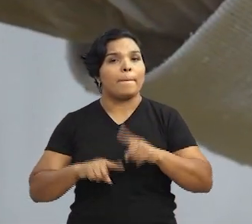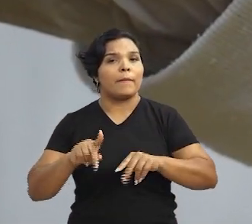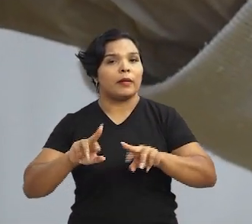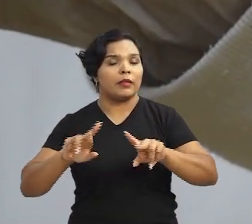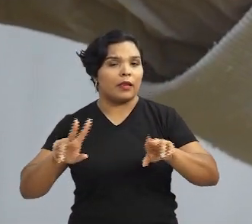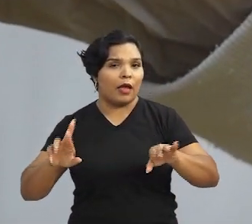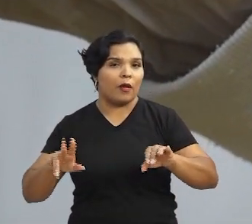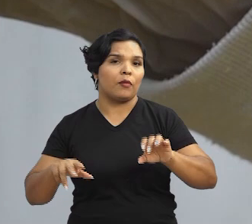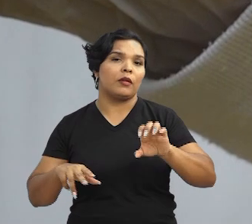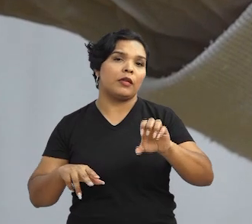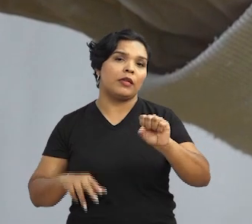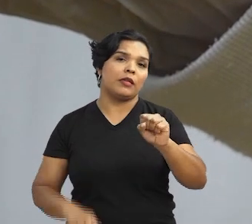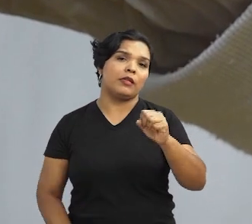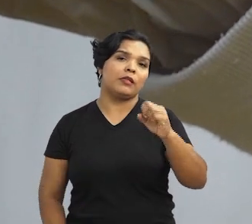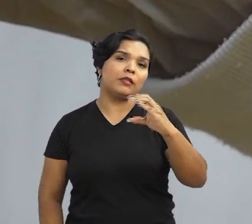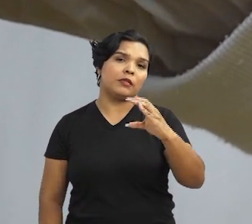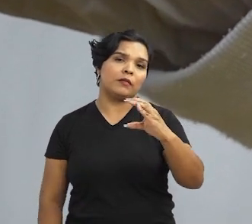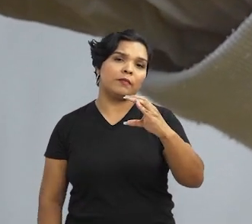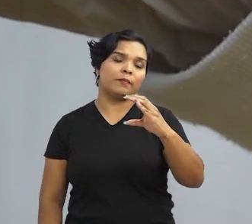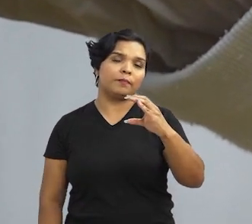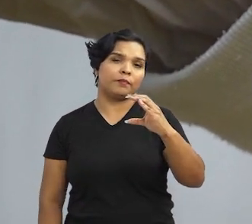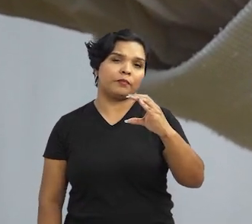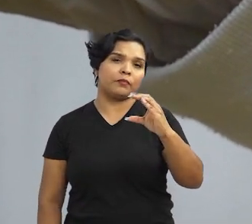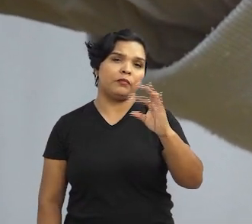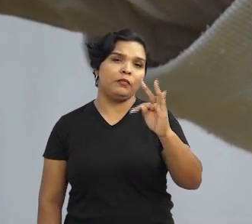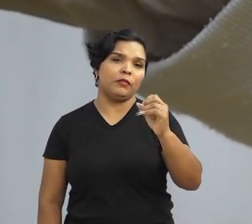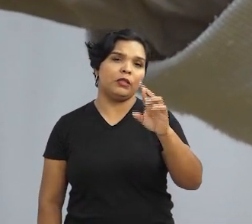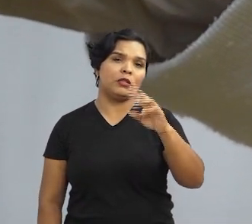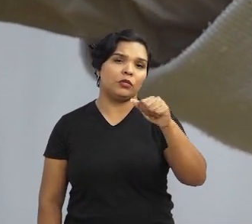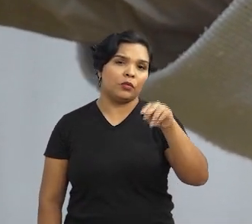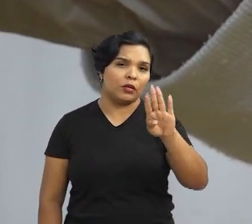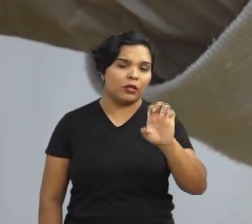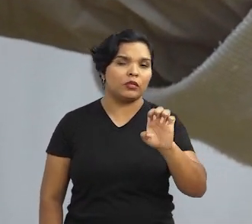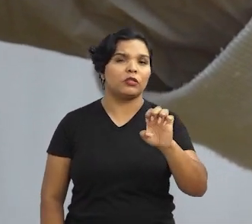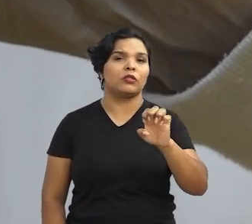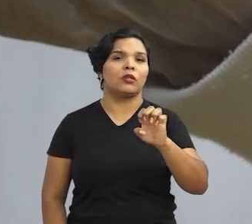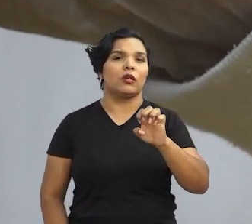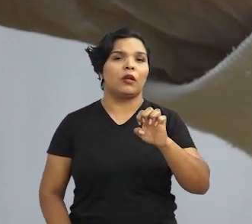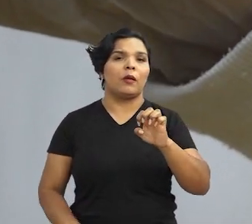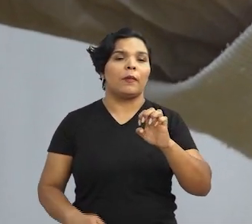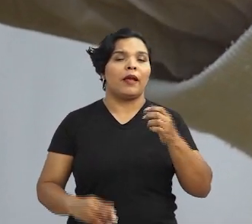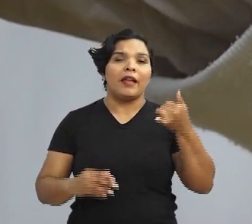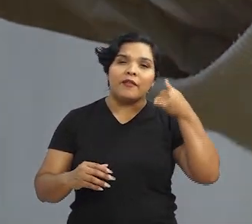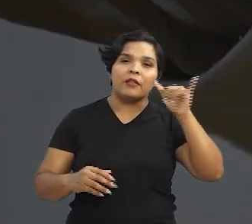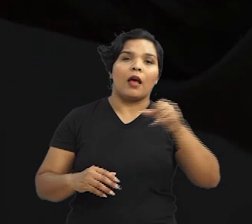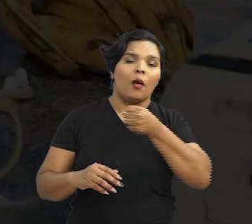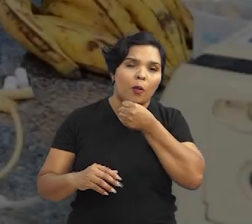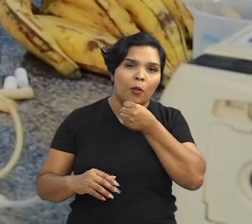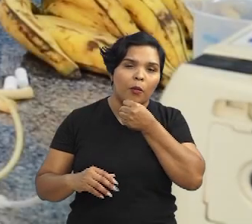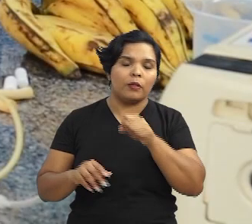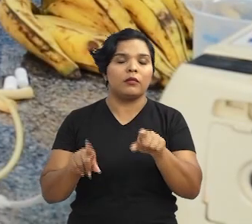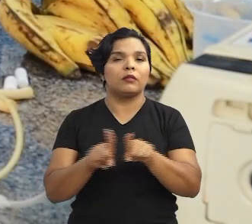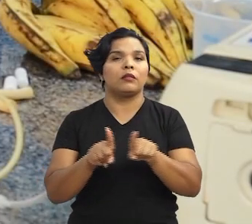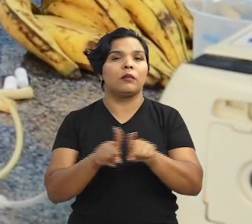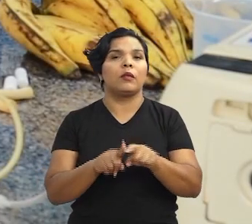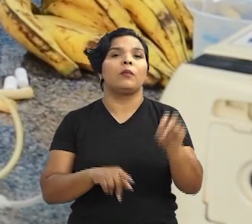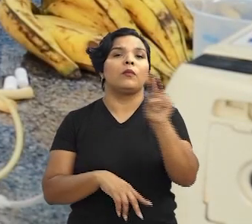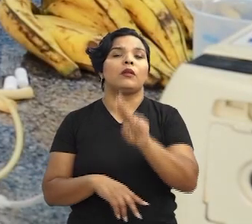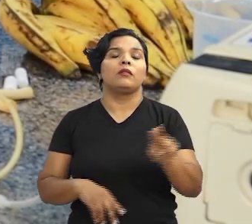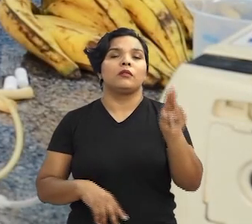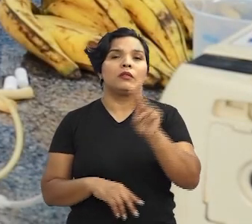material expectorante, pode ser usado no desenvolvimento de materiais para combate de remédio para tosse. Ele pode ser